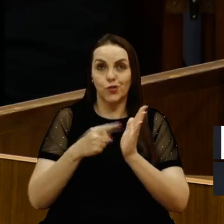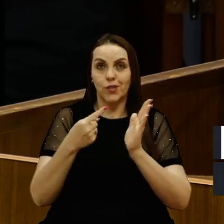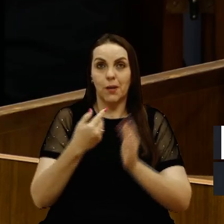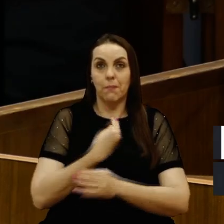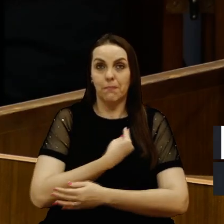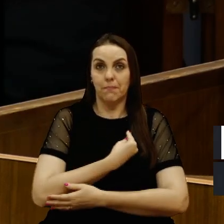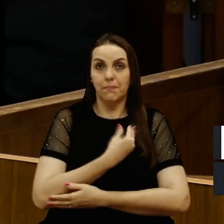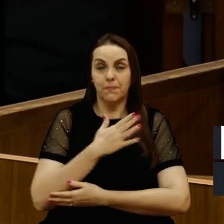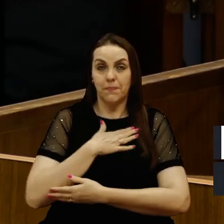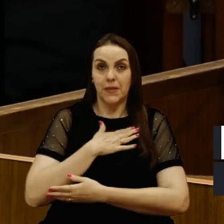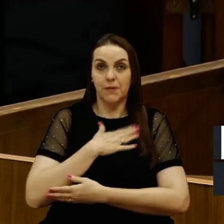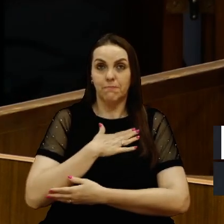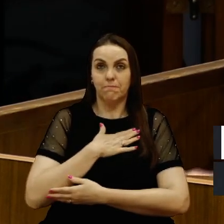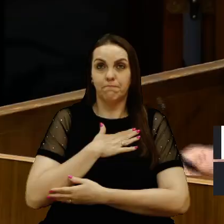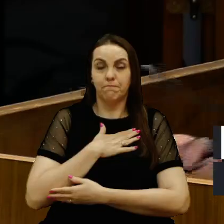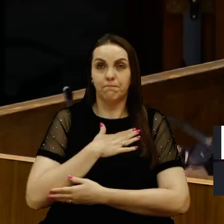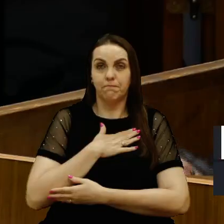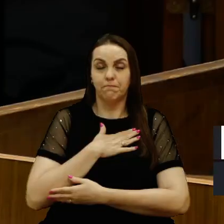fizemos